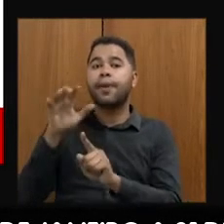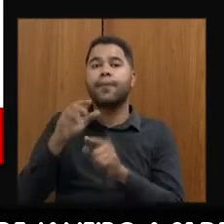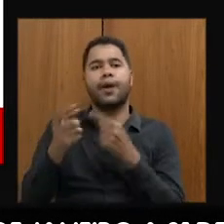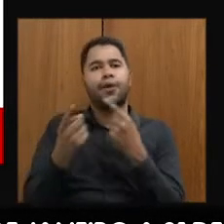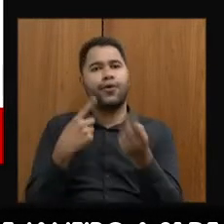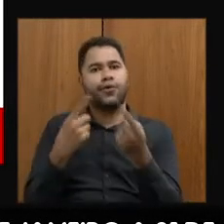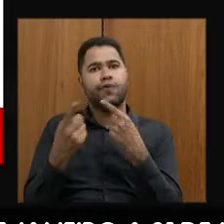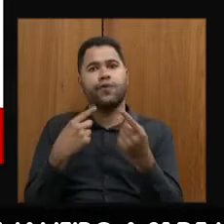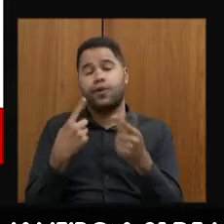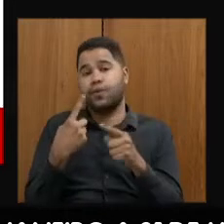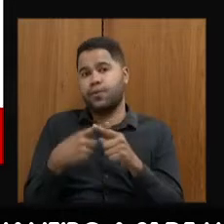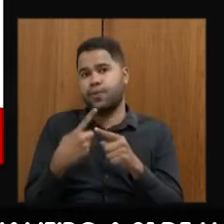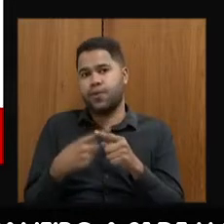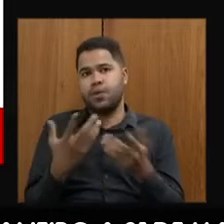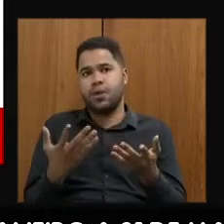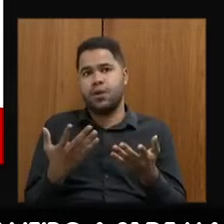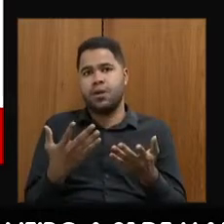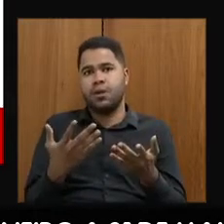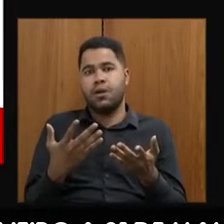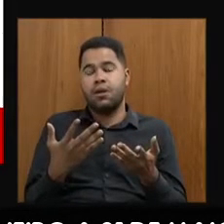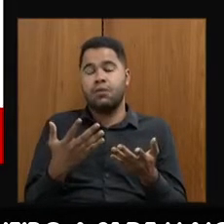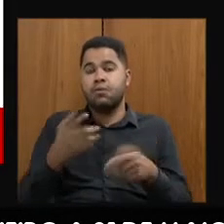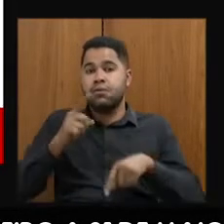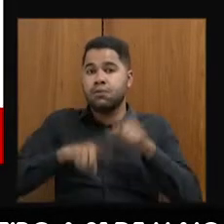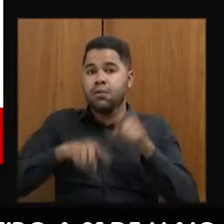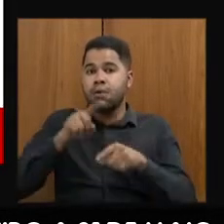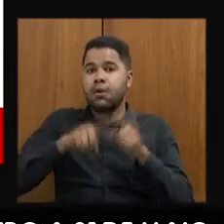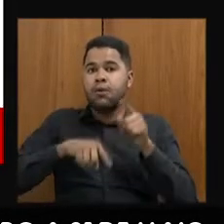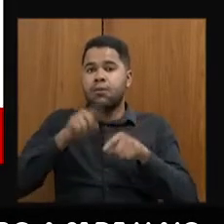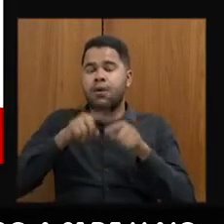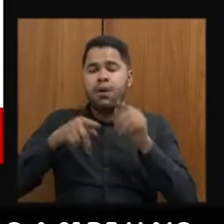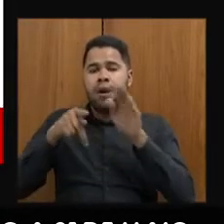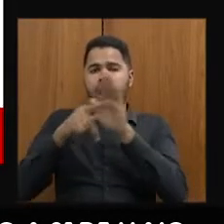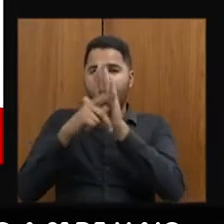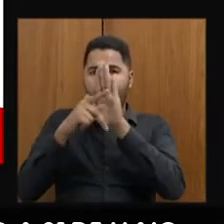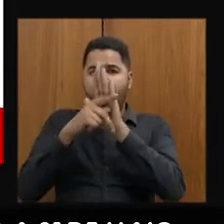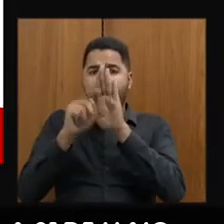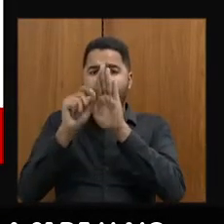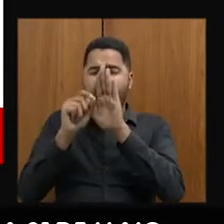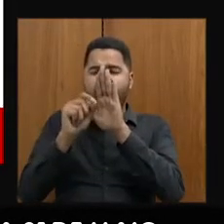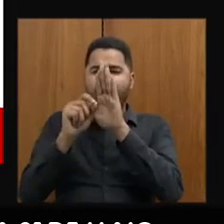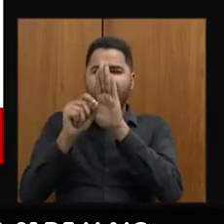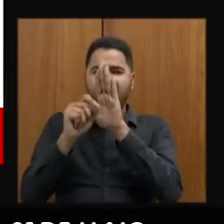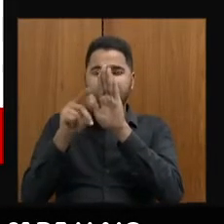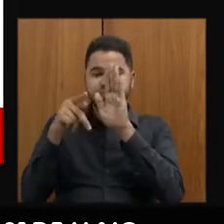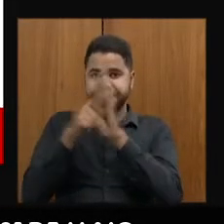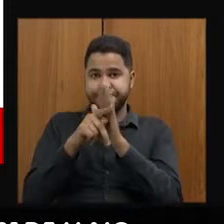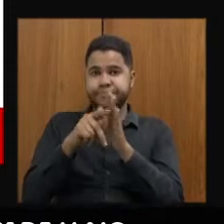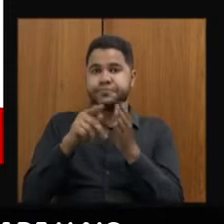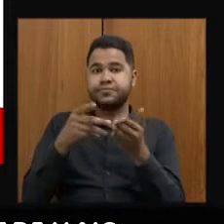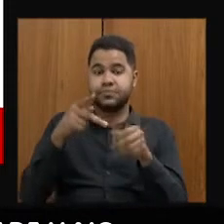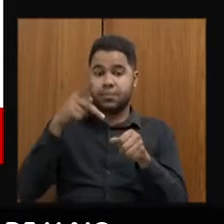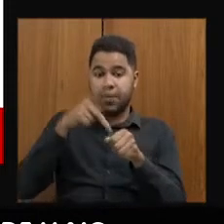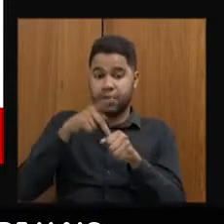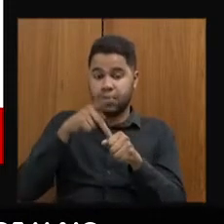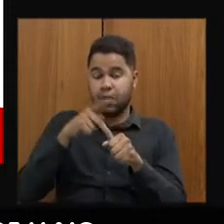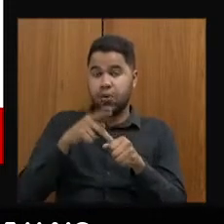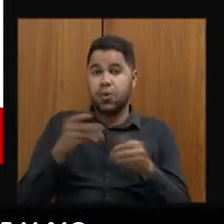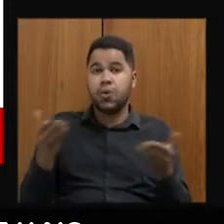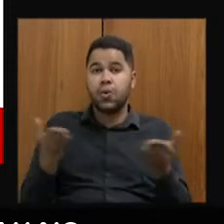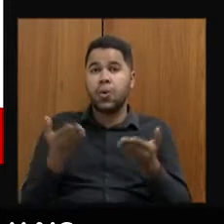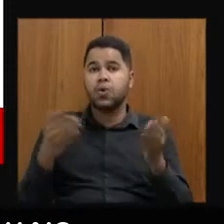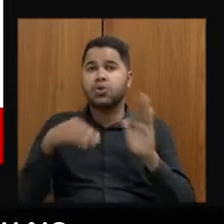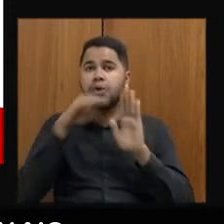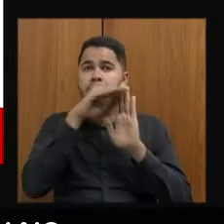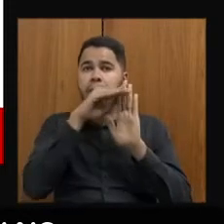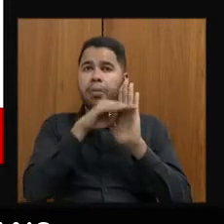especial porque maior parte dos insumos são derivados do petróleo então que a gente vê acontecer atualmente é uma